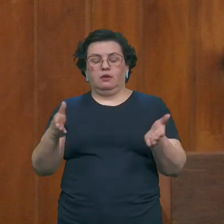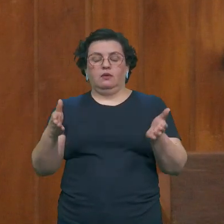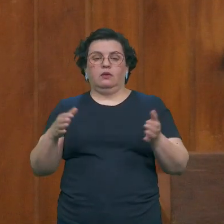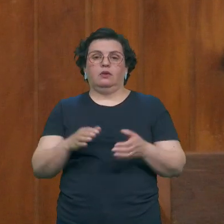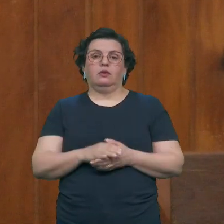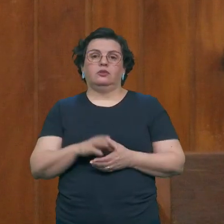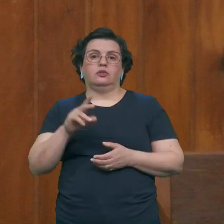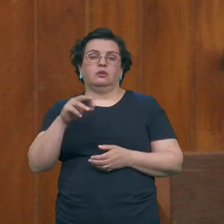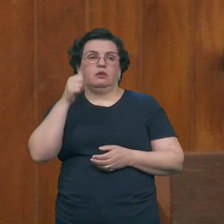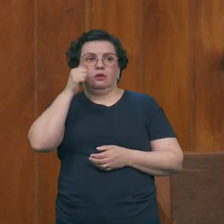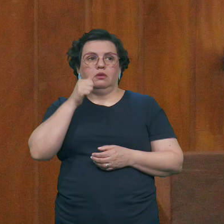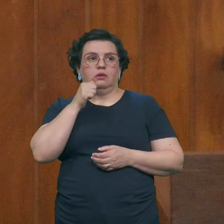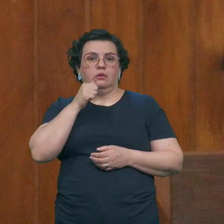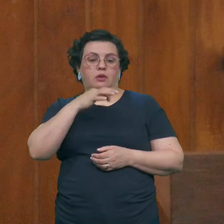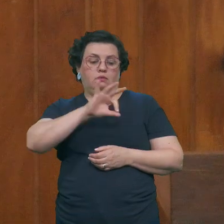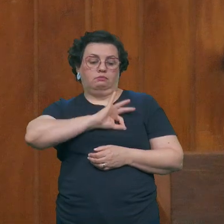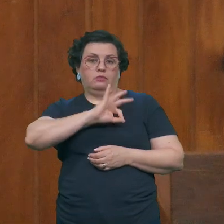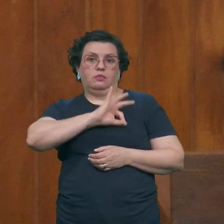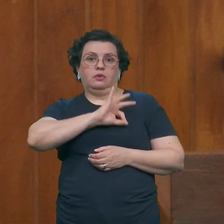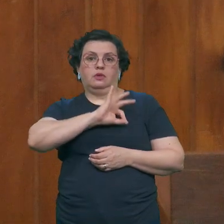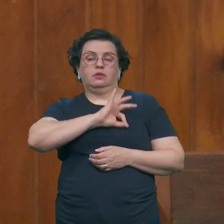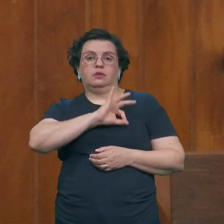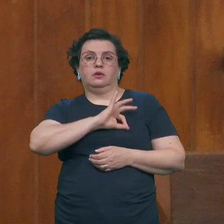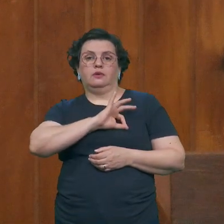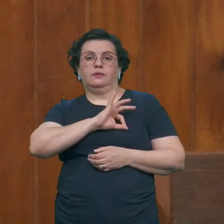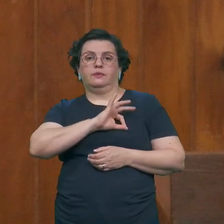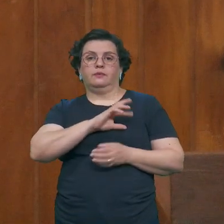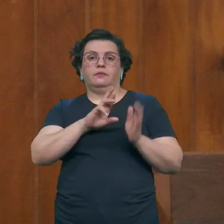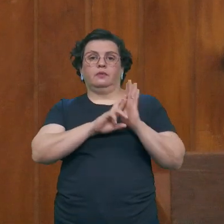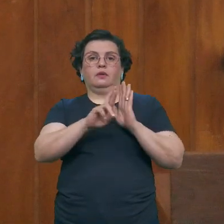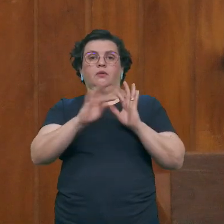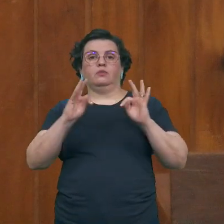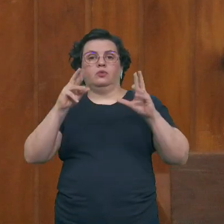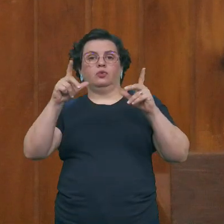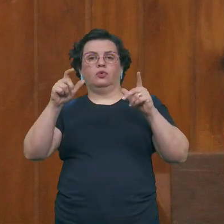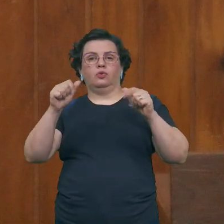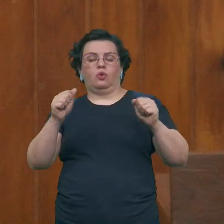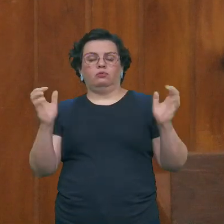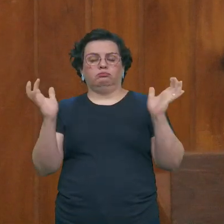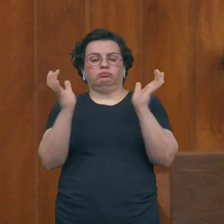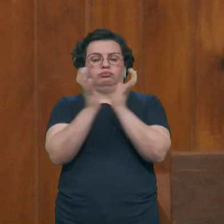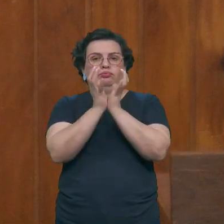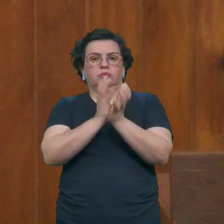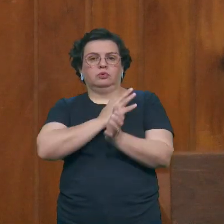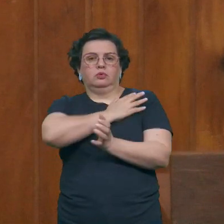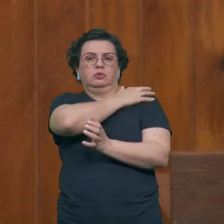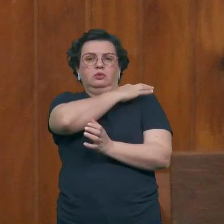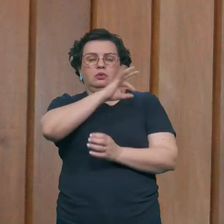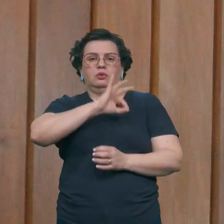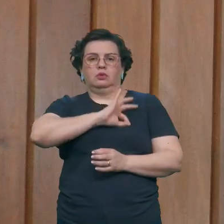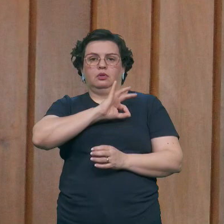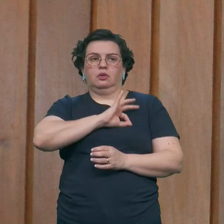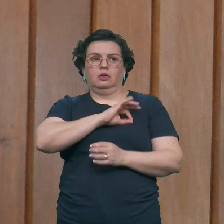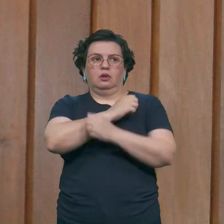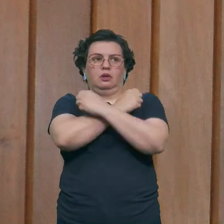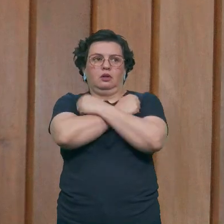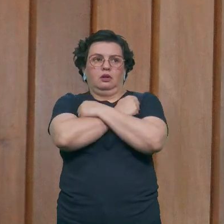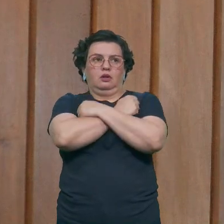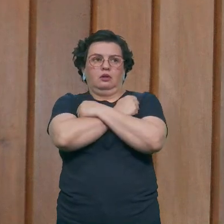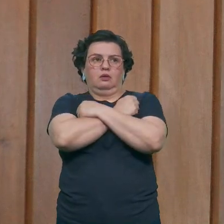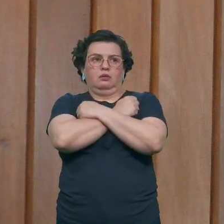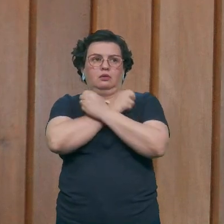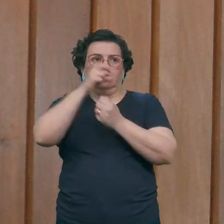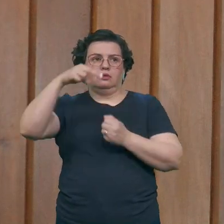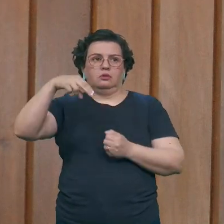como mulher, policial, representando toda a corporação aqui. Leve um abraço aí ao tenente-coronel